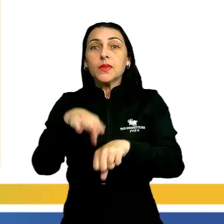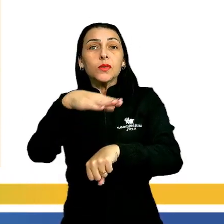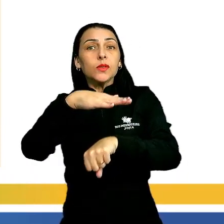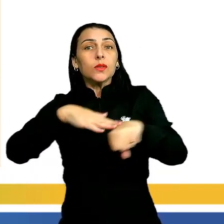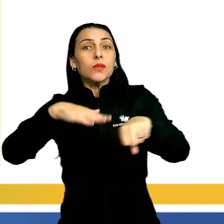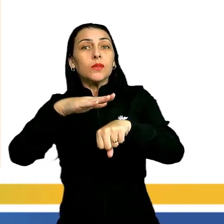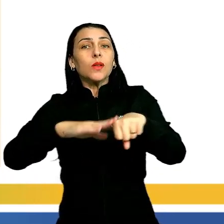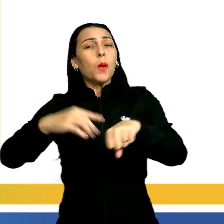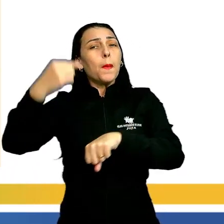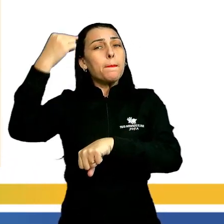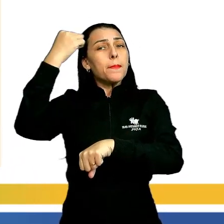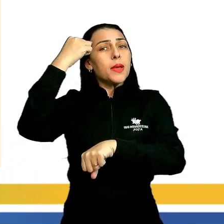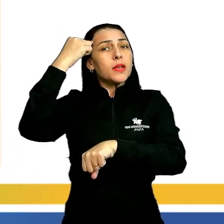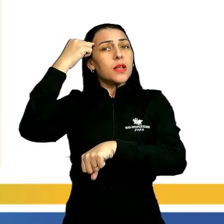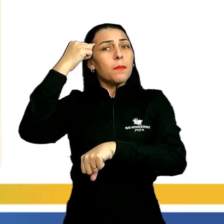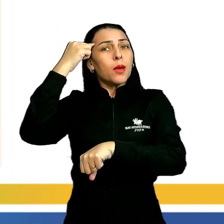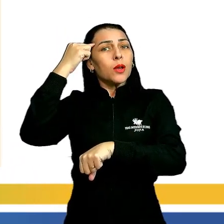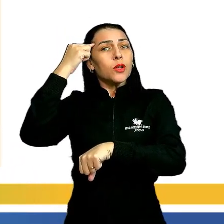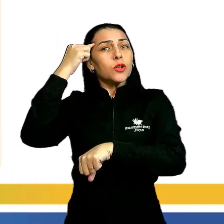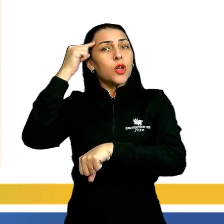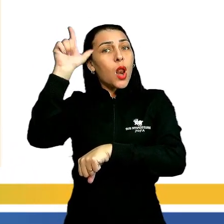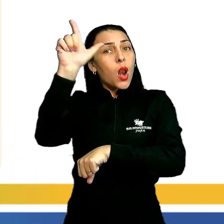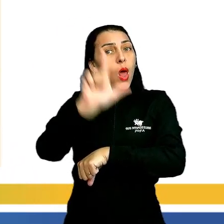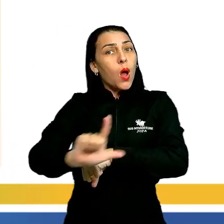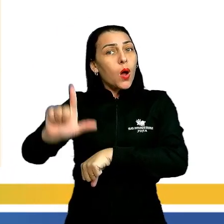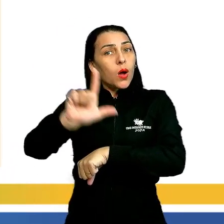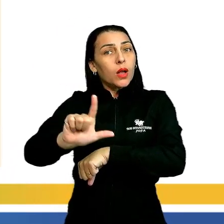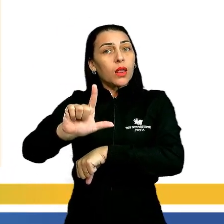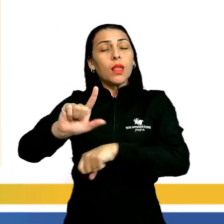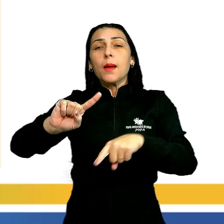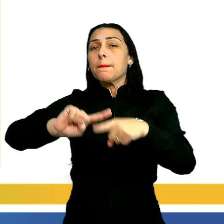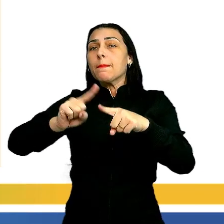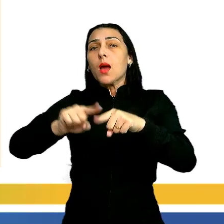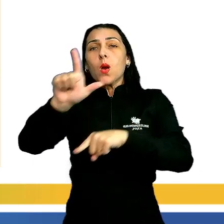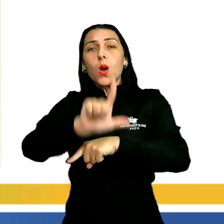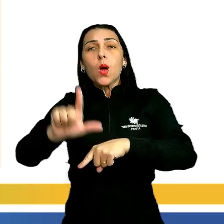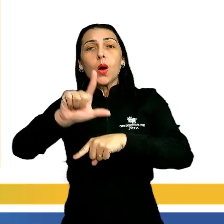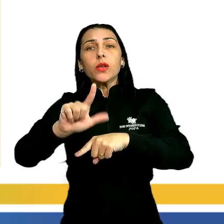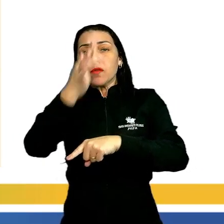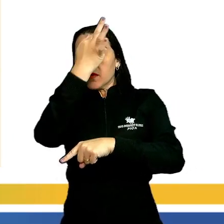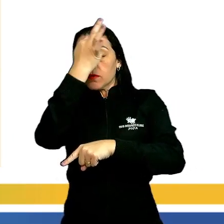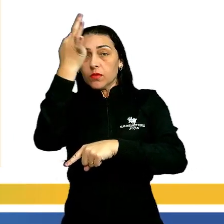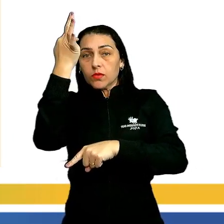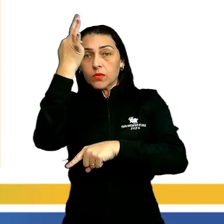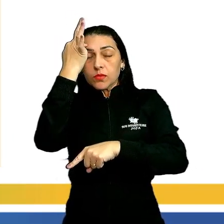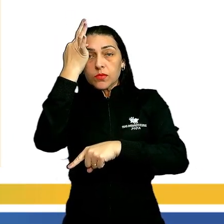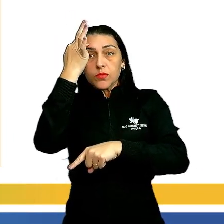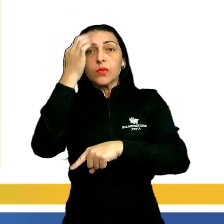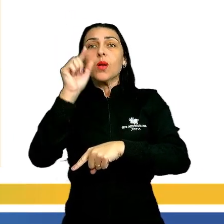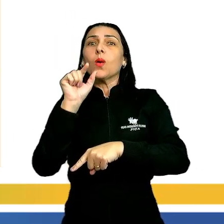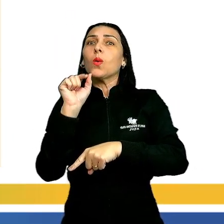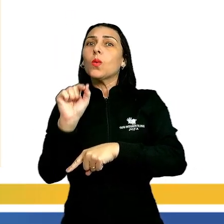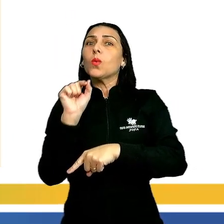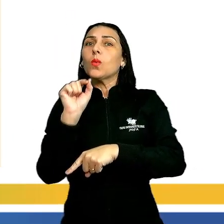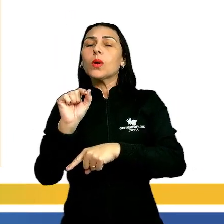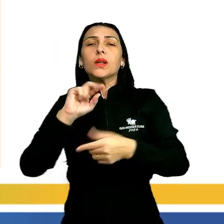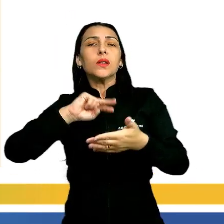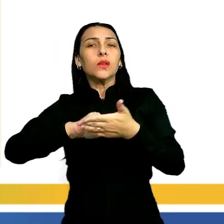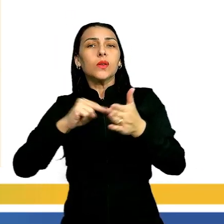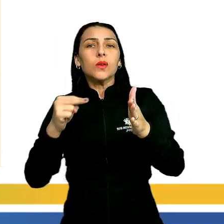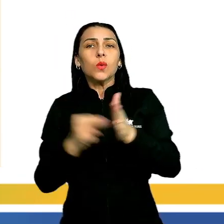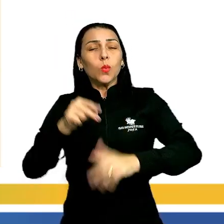chamava a analítica de lógica e nem chamava a lógica de filosofia. Para ele era um organon, ou seja,